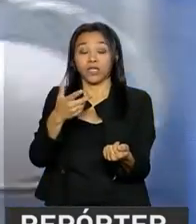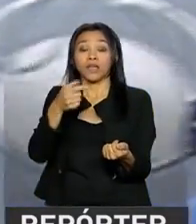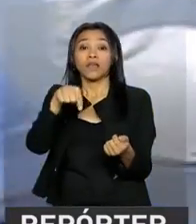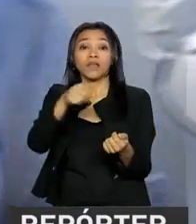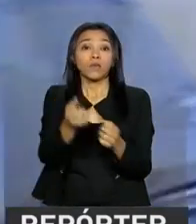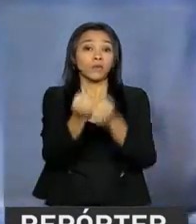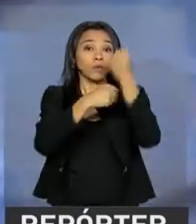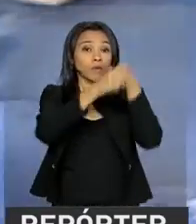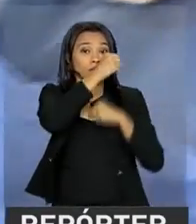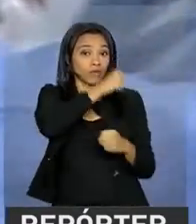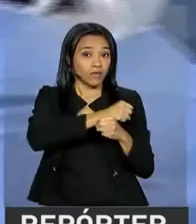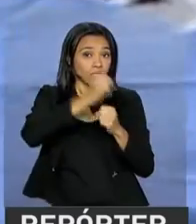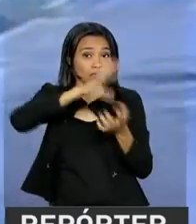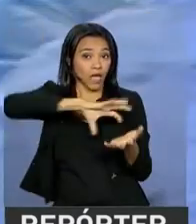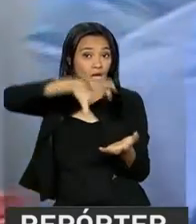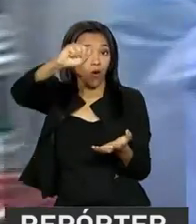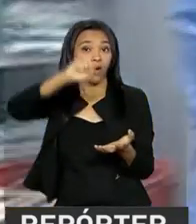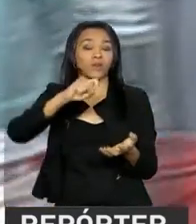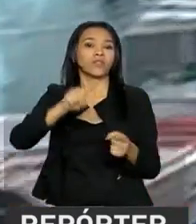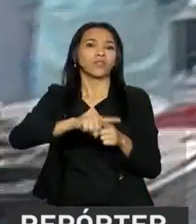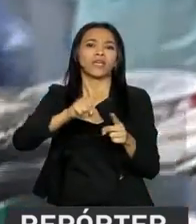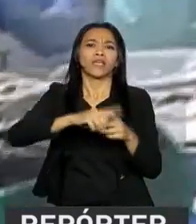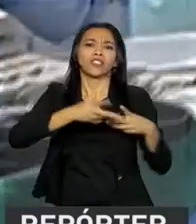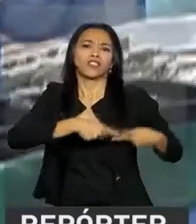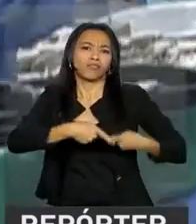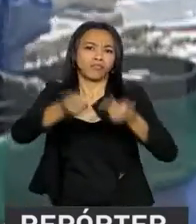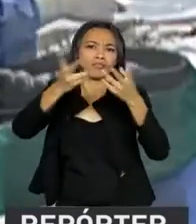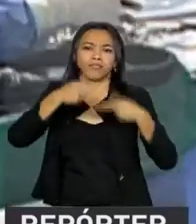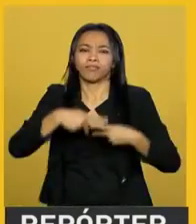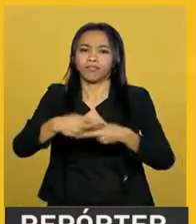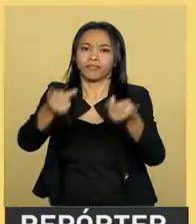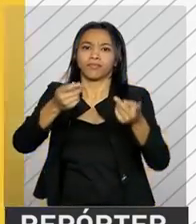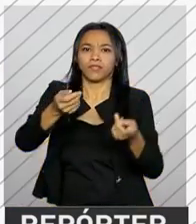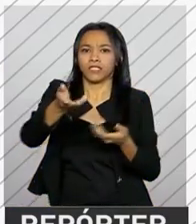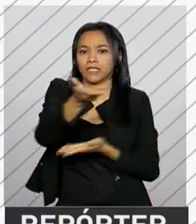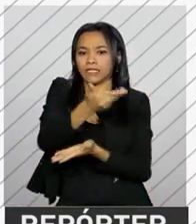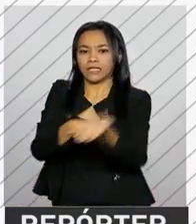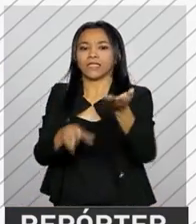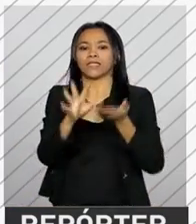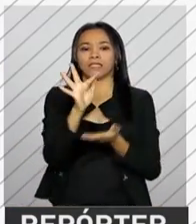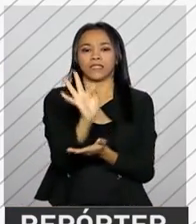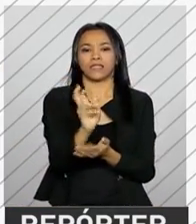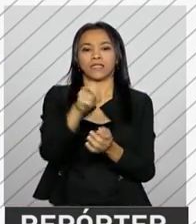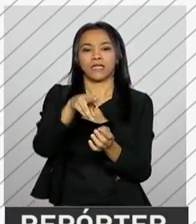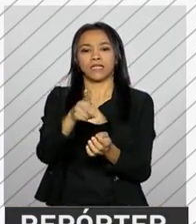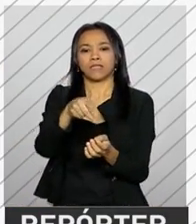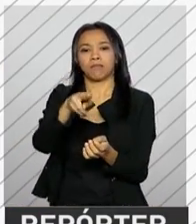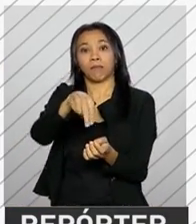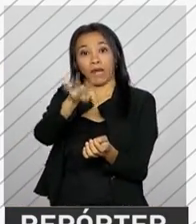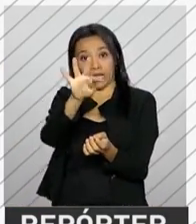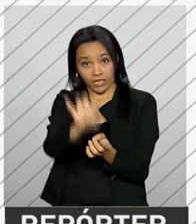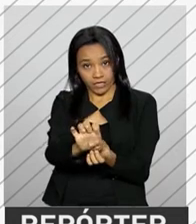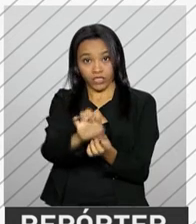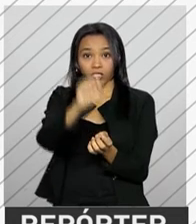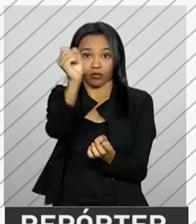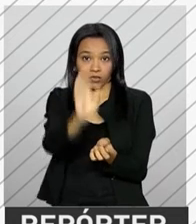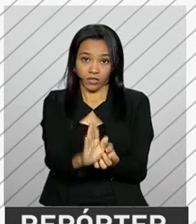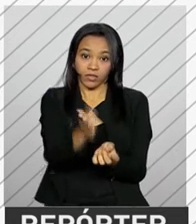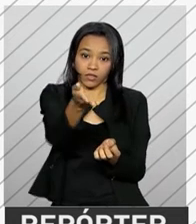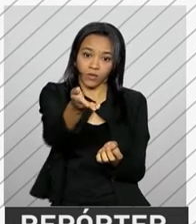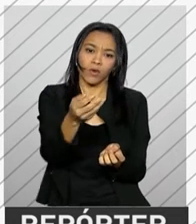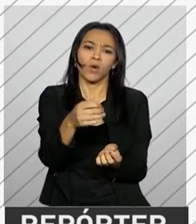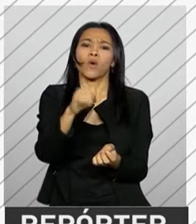registrado um recorde no número de órgãos transplantados no país foram realizados quase 25 mil transplantes